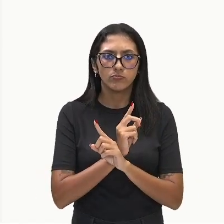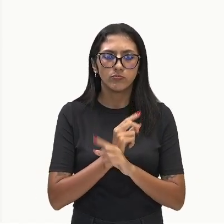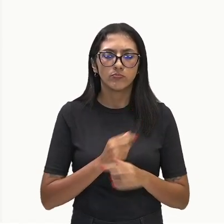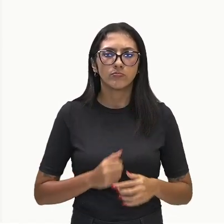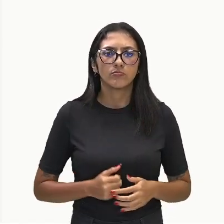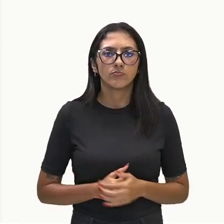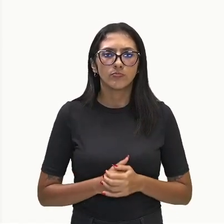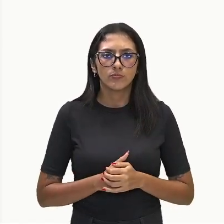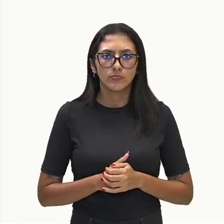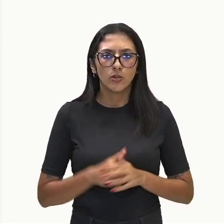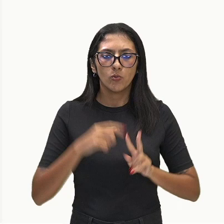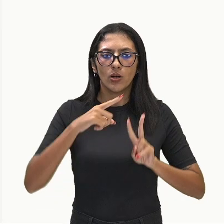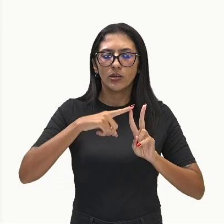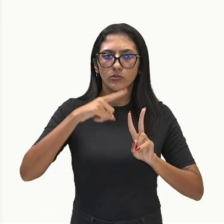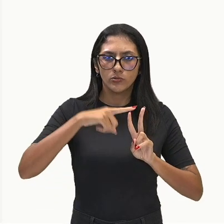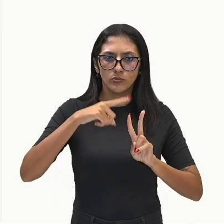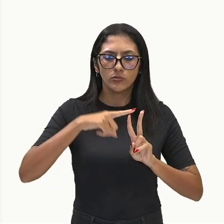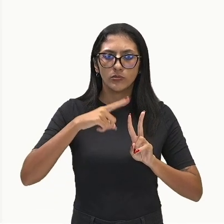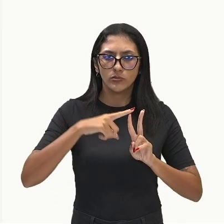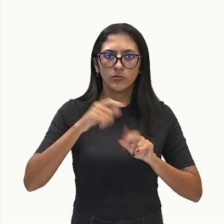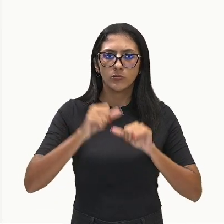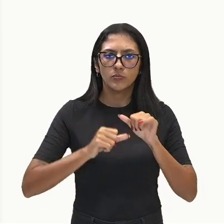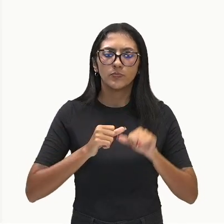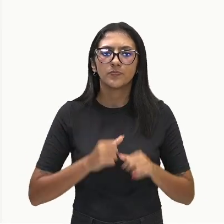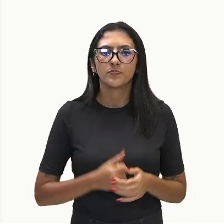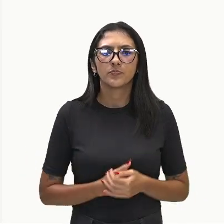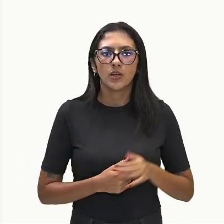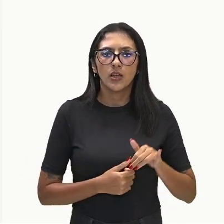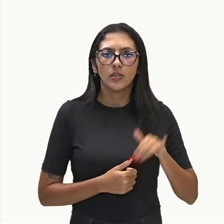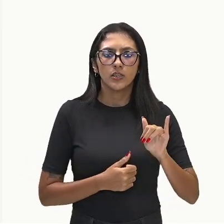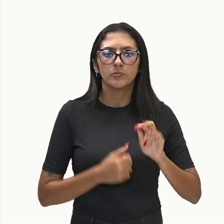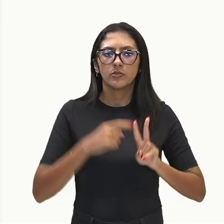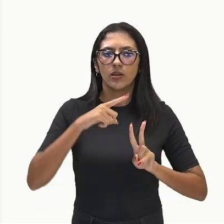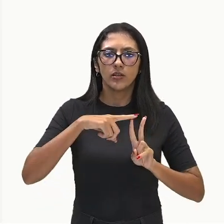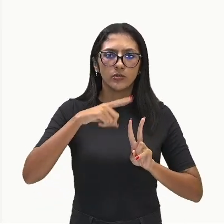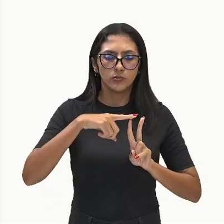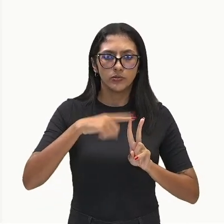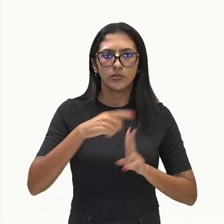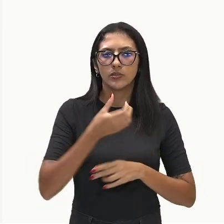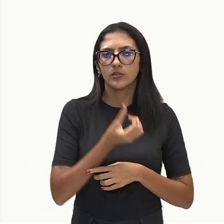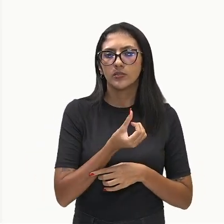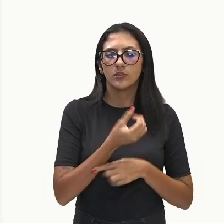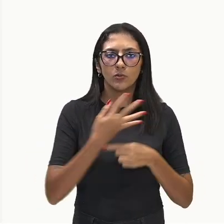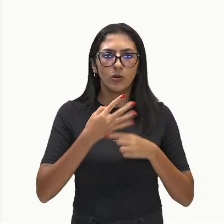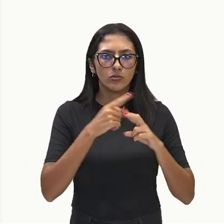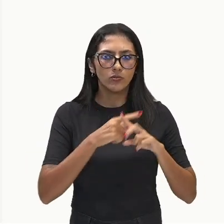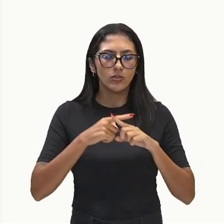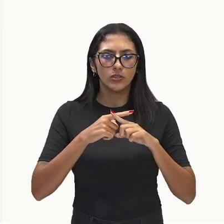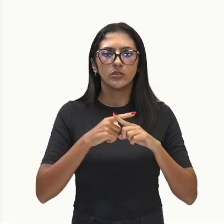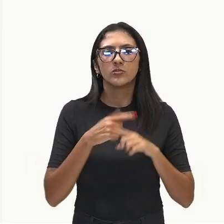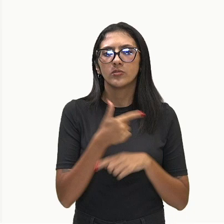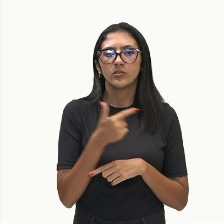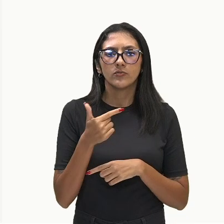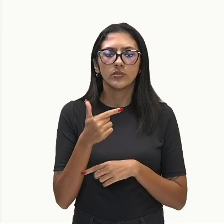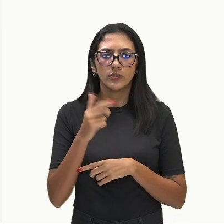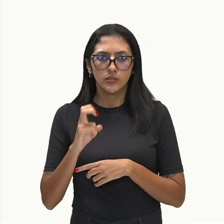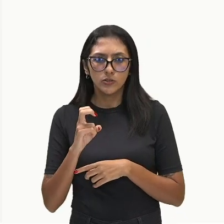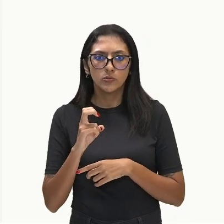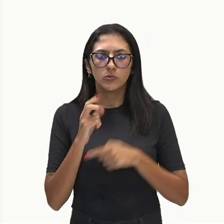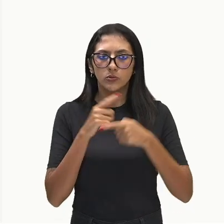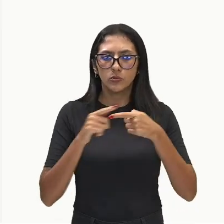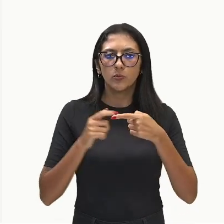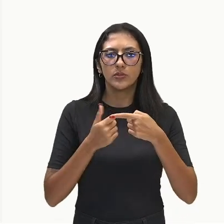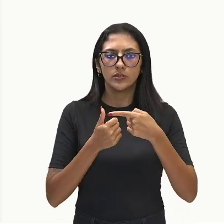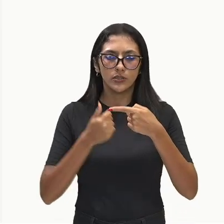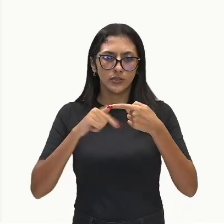radical, como raiz quadrada. Então, nós vamos ter que o y é igual a raiz quadrada de 64 vezes 225 sobre